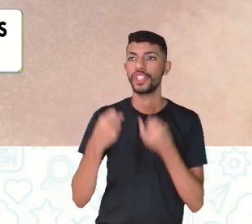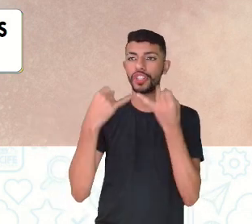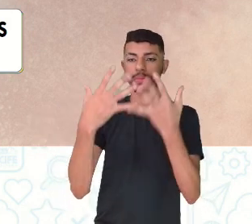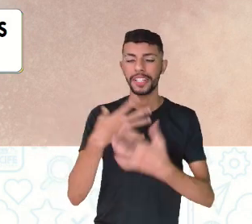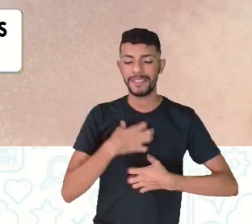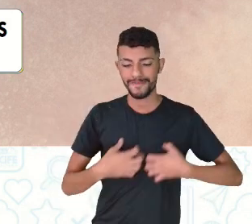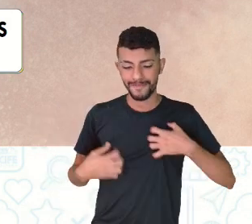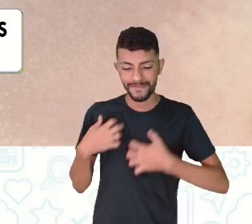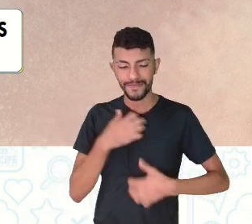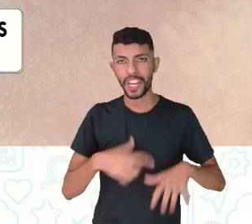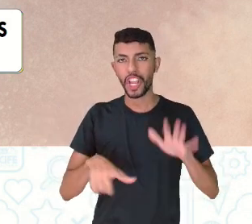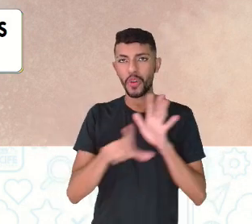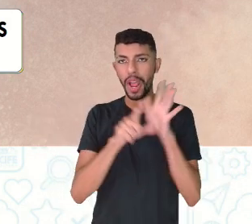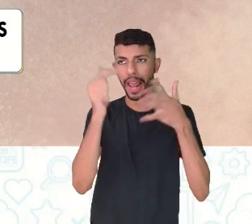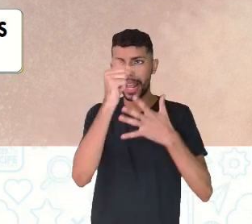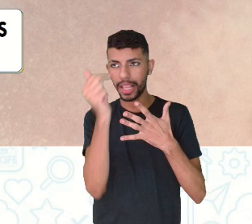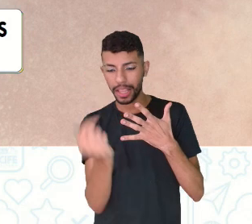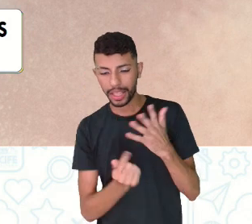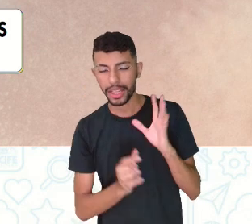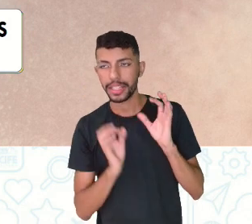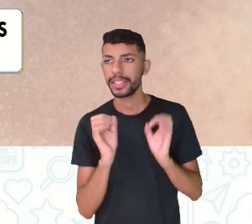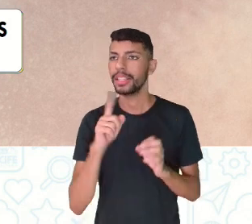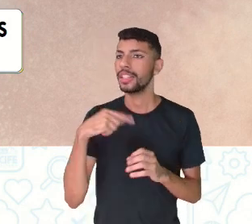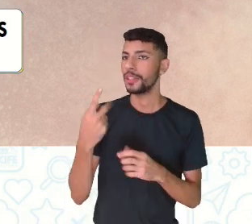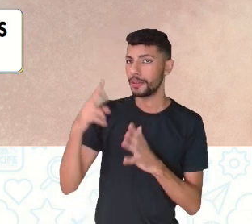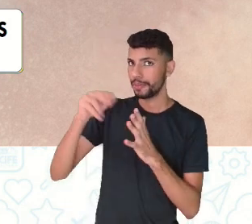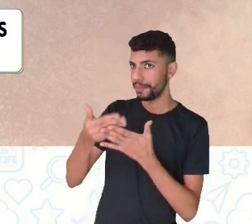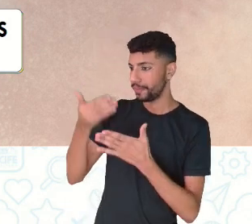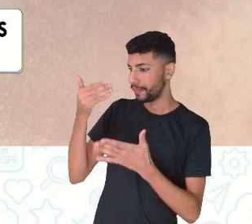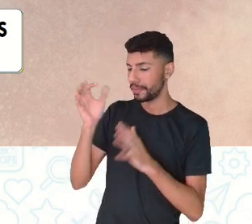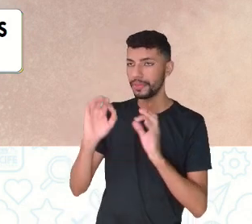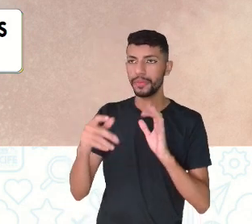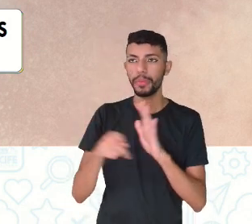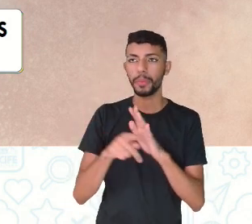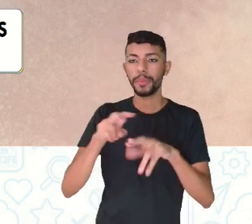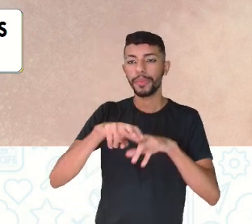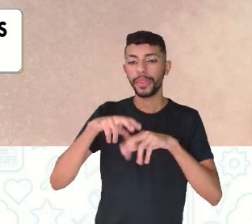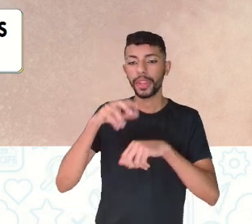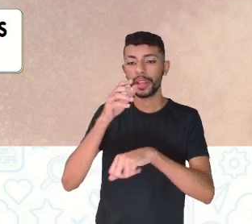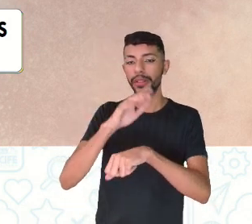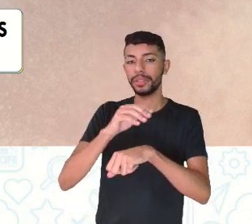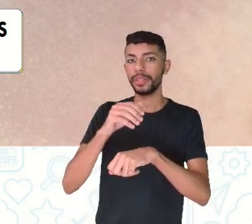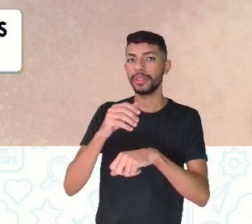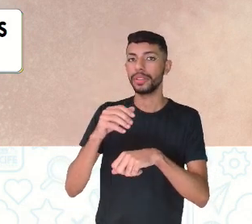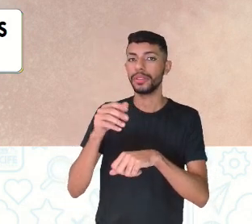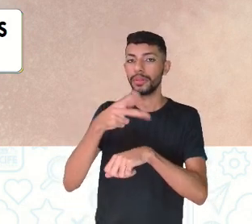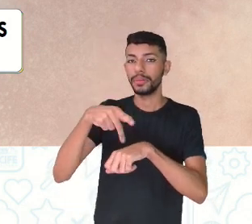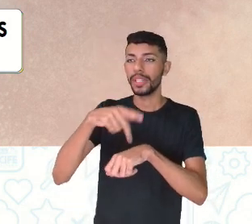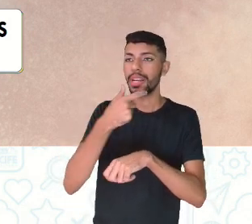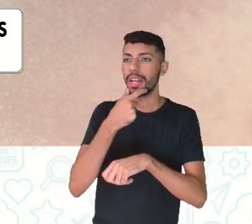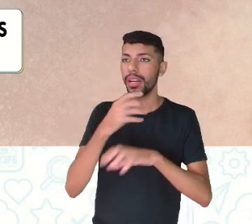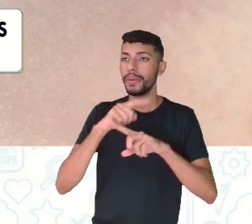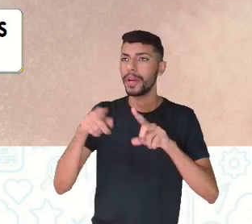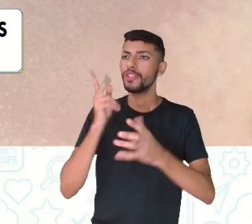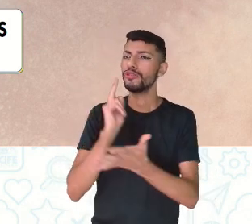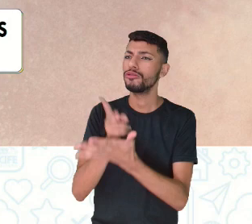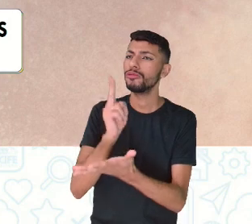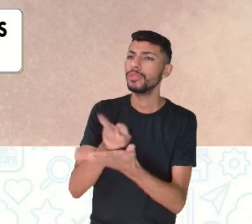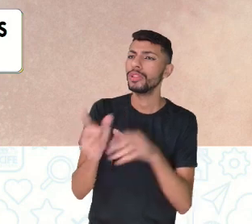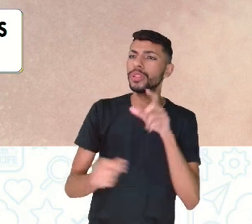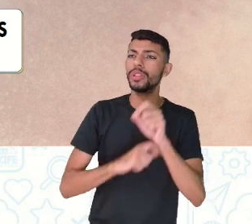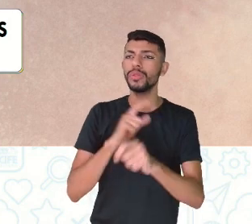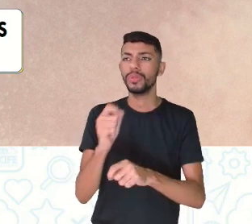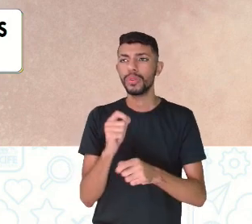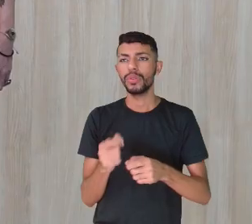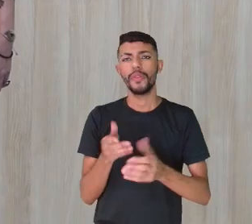as leis impostas, né? Essas leis que a gente viu, pelos ingleses, mas mantiveram sua fidelidade com o